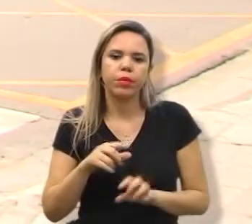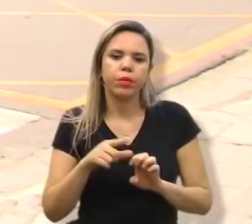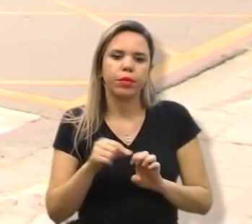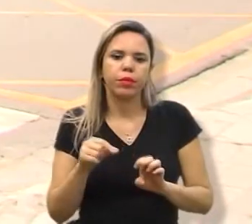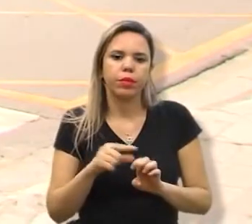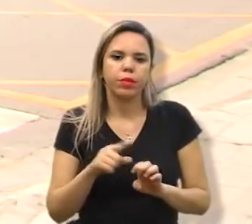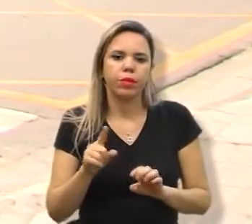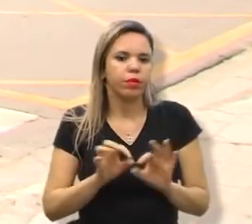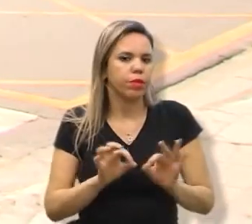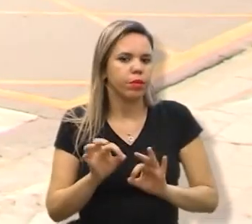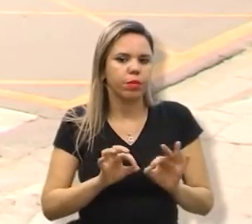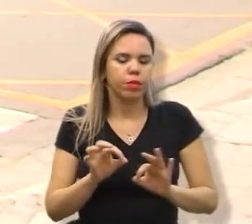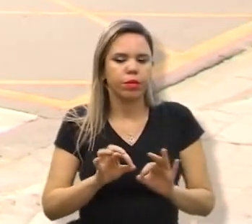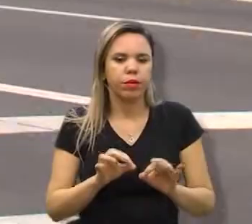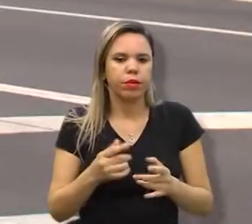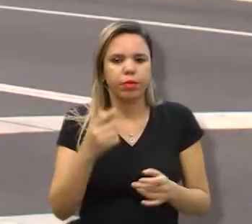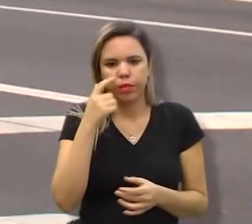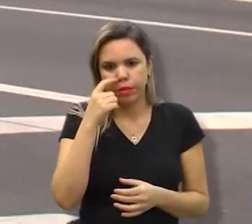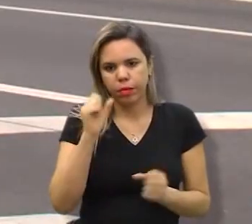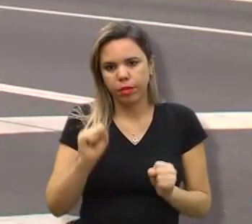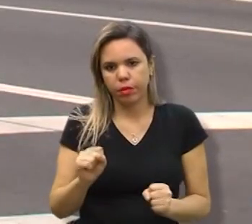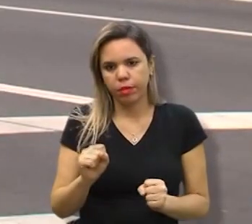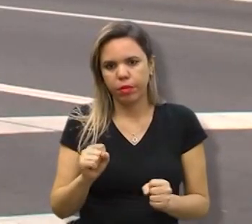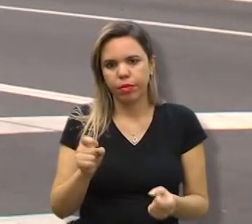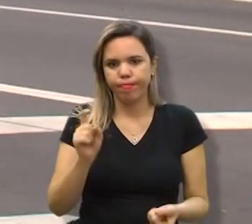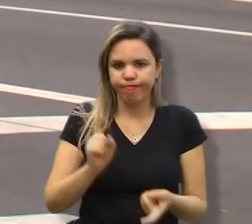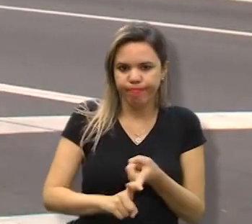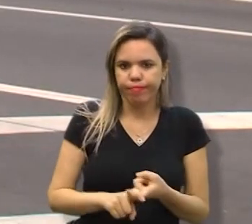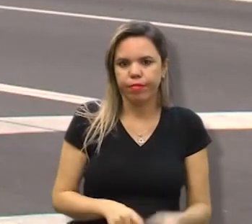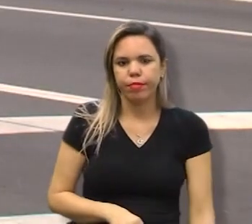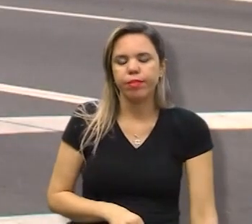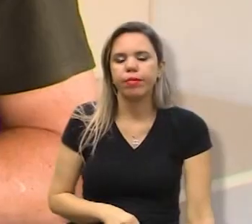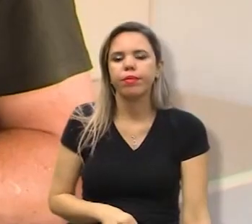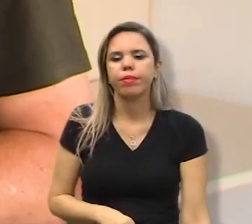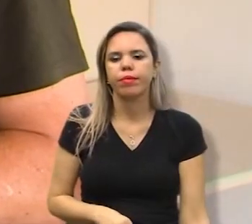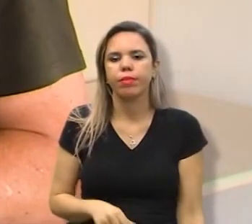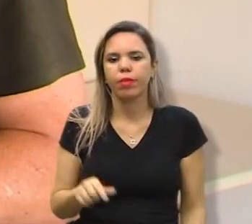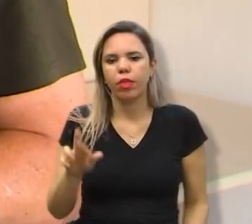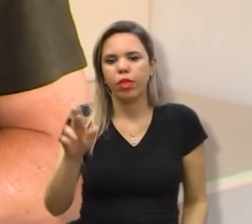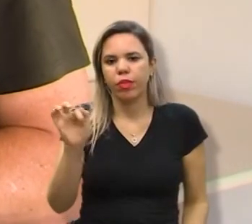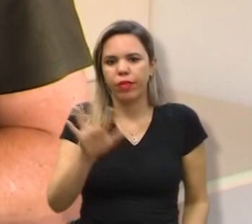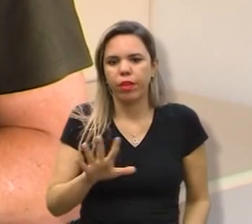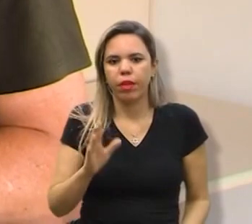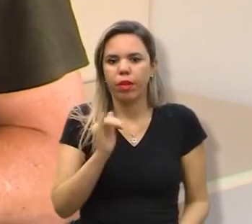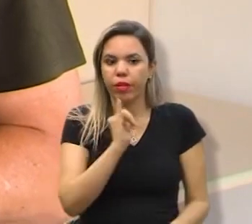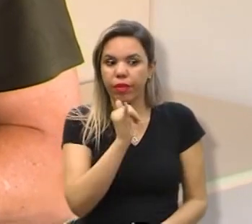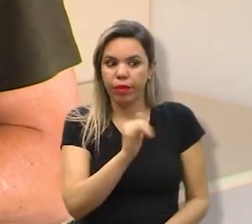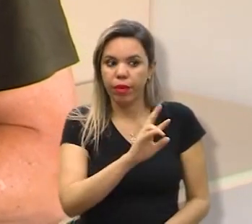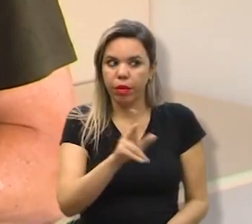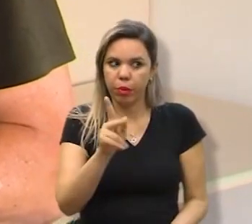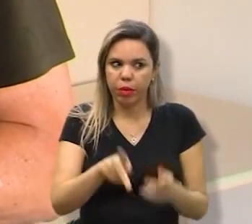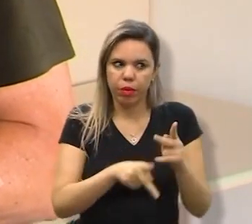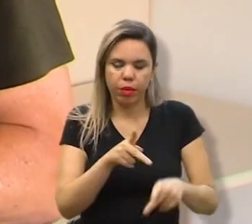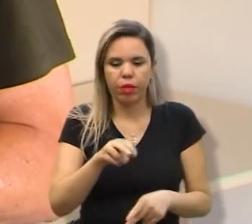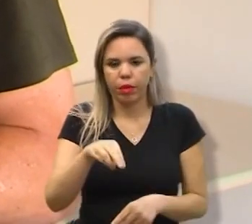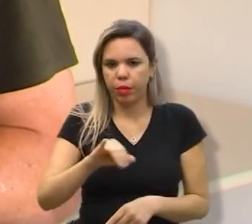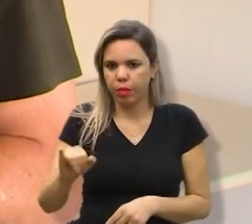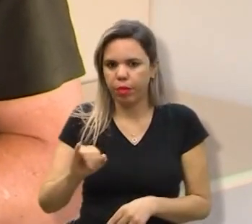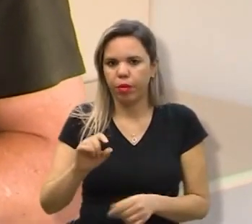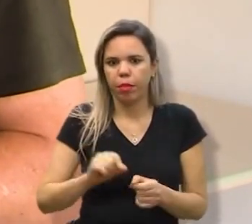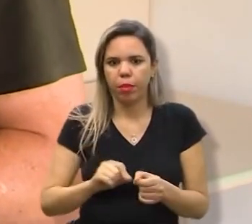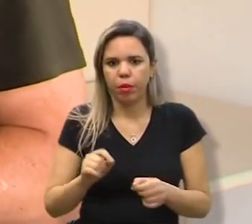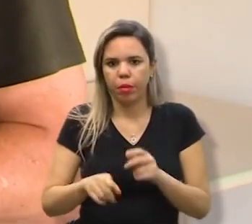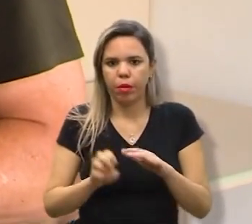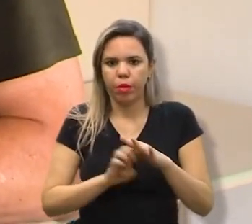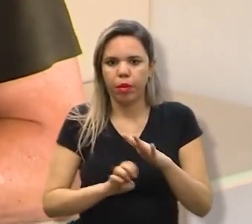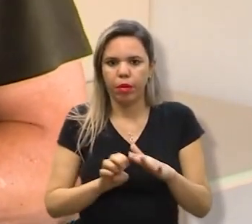O empreendedor que não regularizar a situação pode ser penalizado. A Receita Federal identifica ele como não sendo MEI